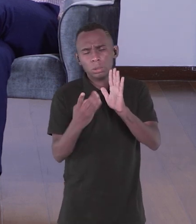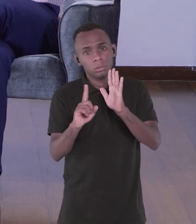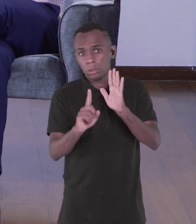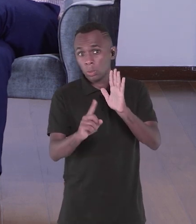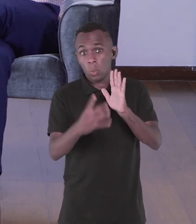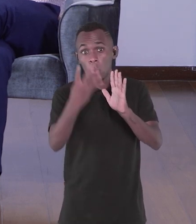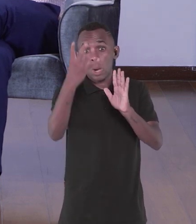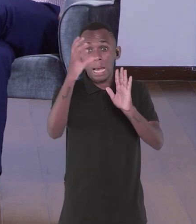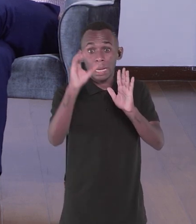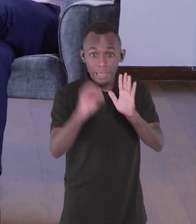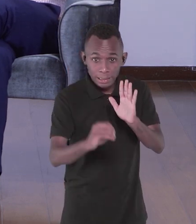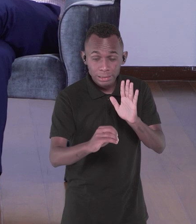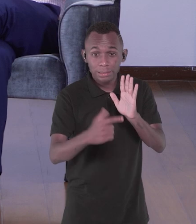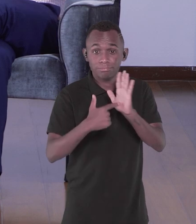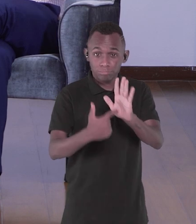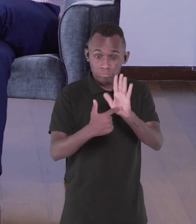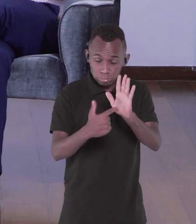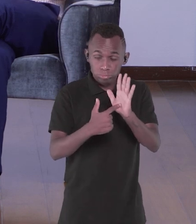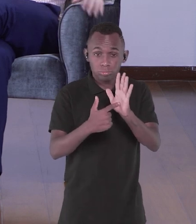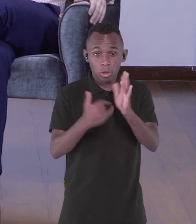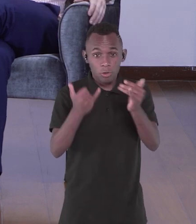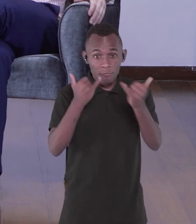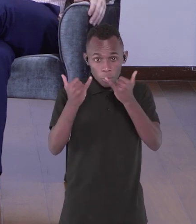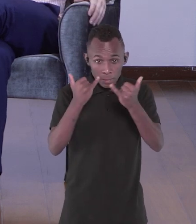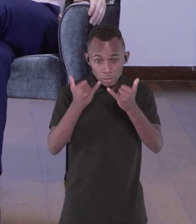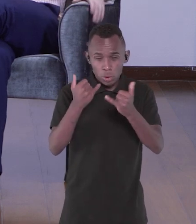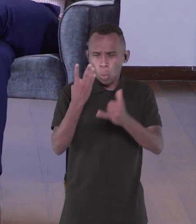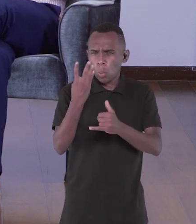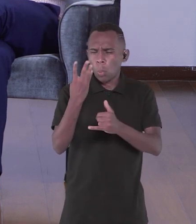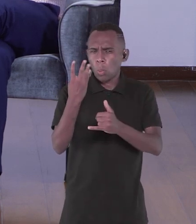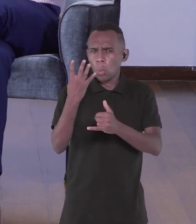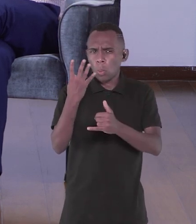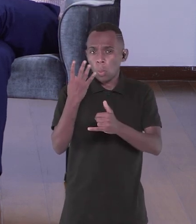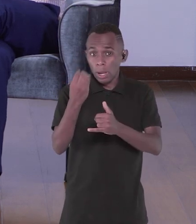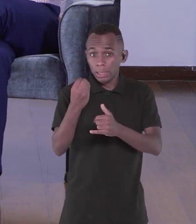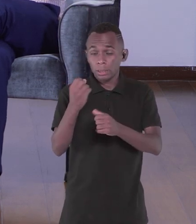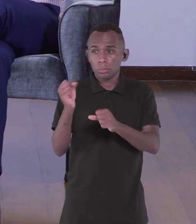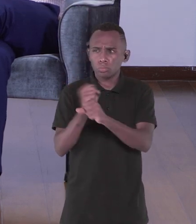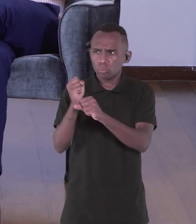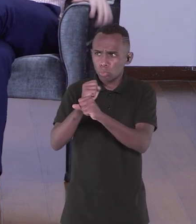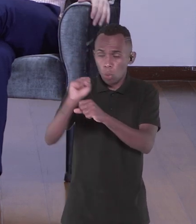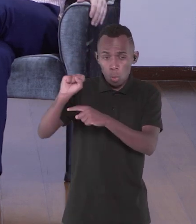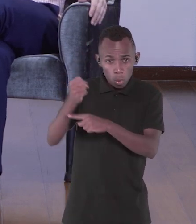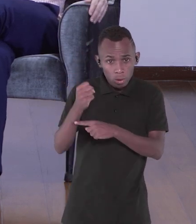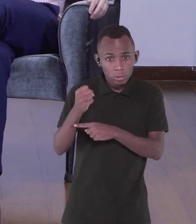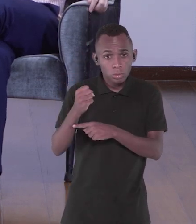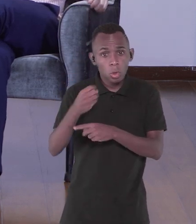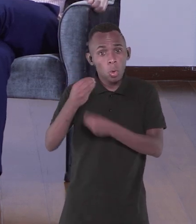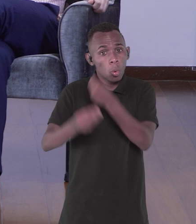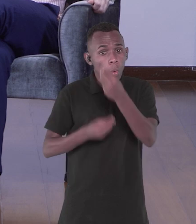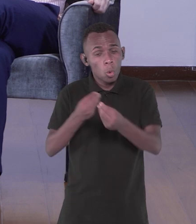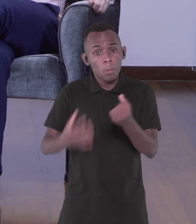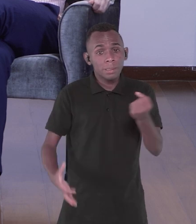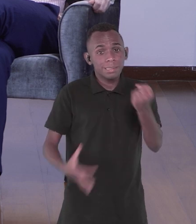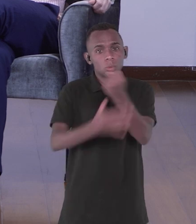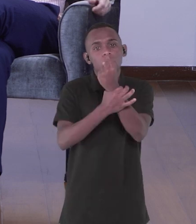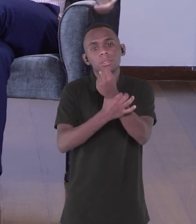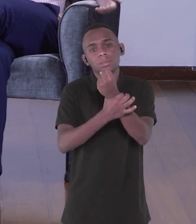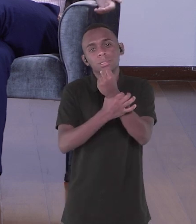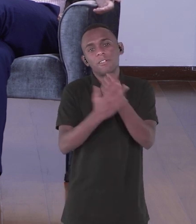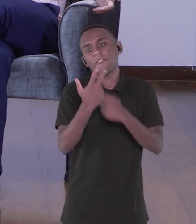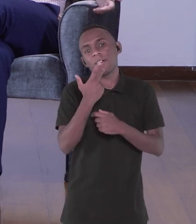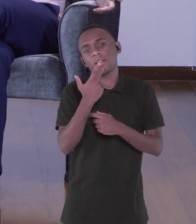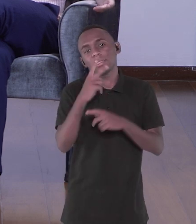4. 40 informes ao longo de 8 anos sobre a situação de segurança na região.